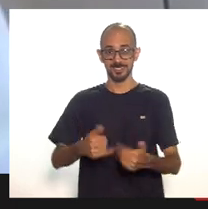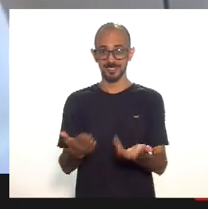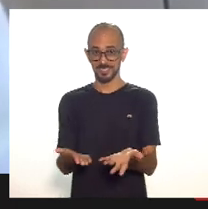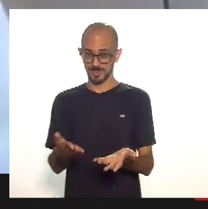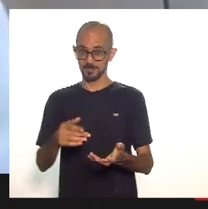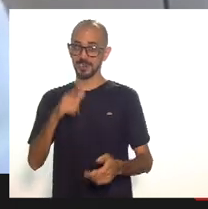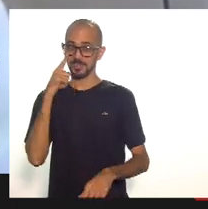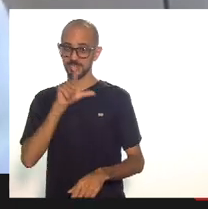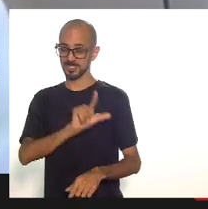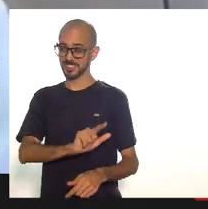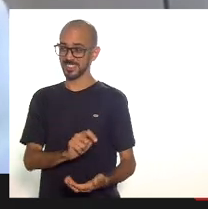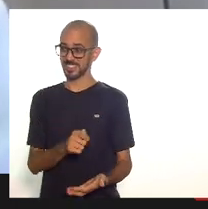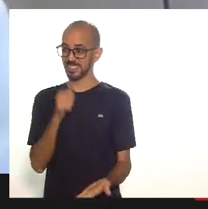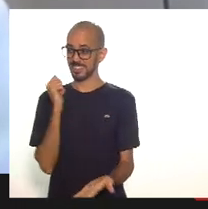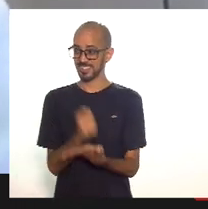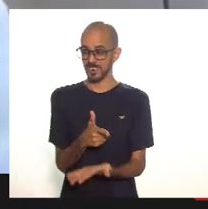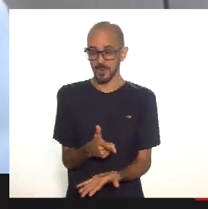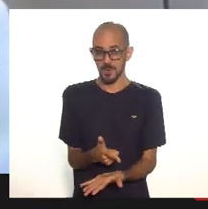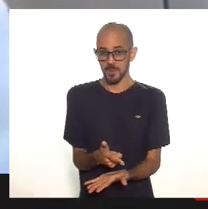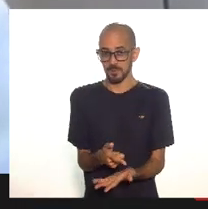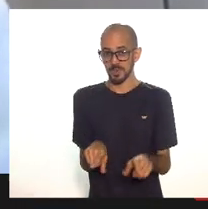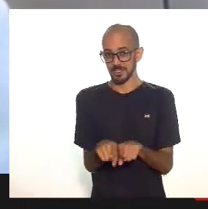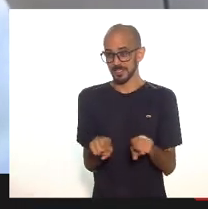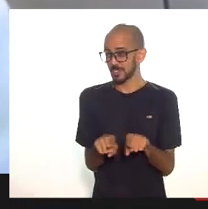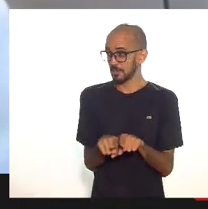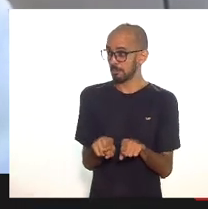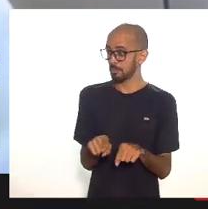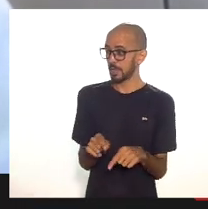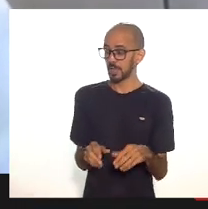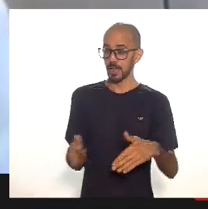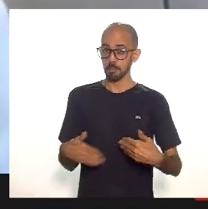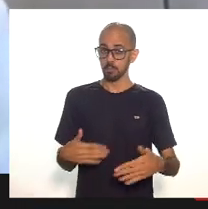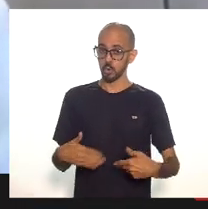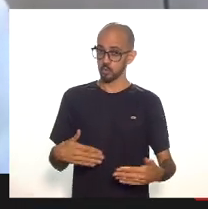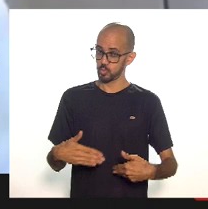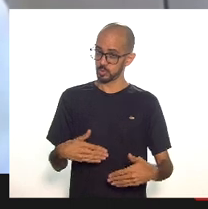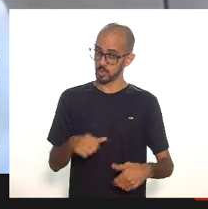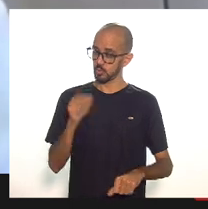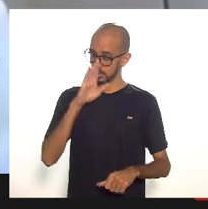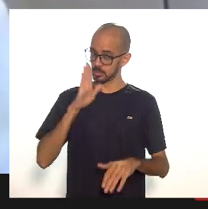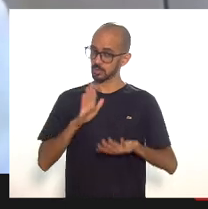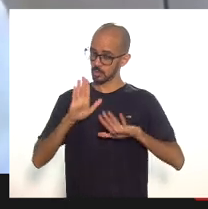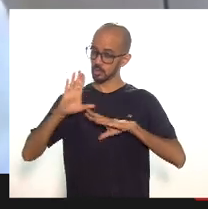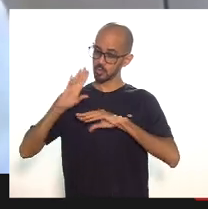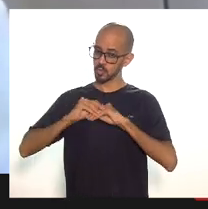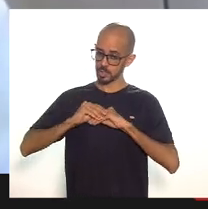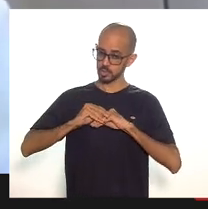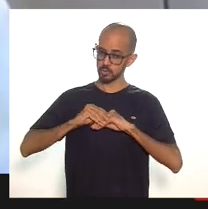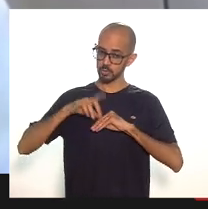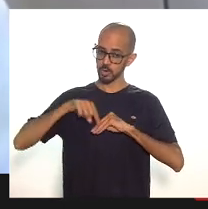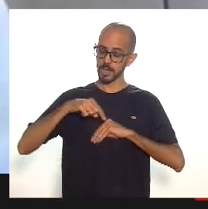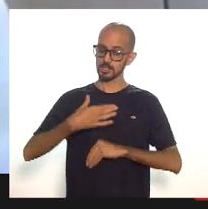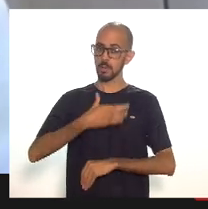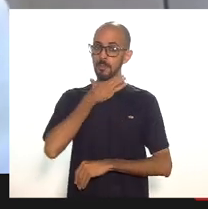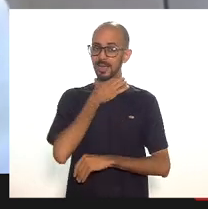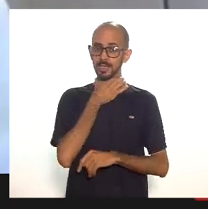a indução da política industrial para também evitar. Resumo da ópera, na minha avaliação, essa é uma crise